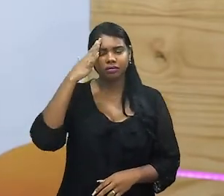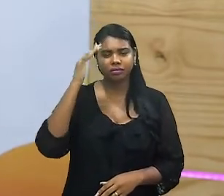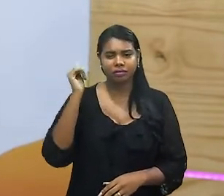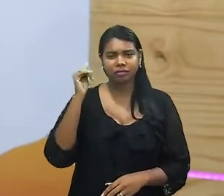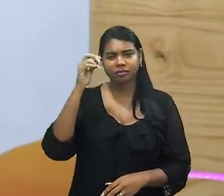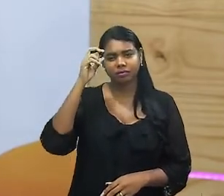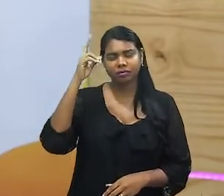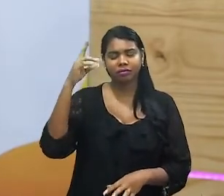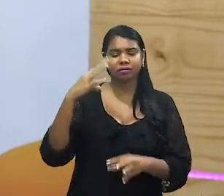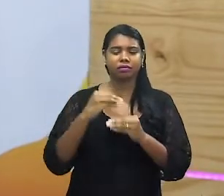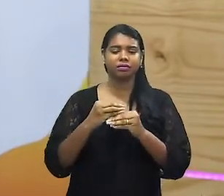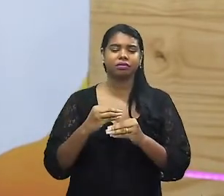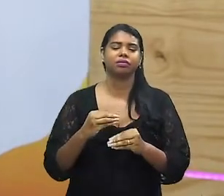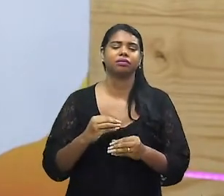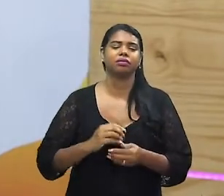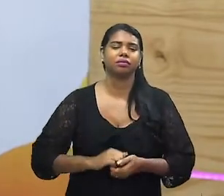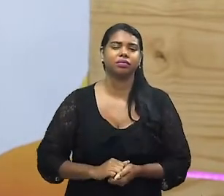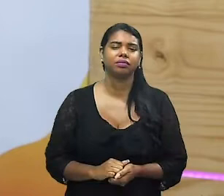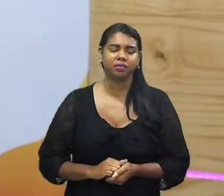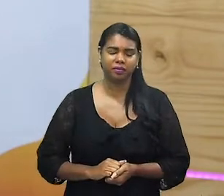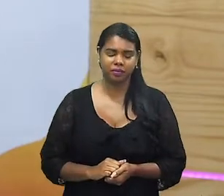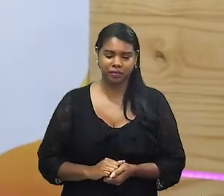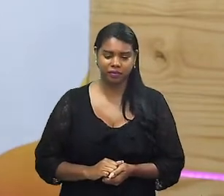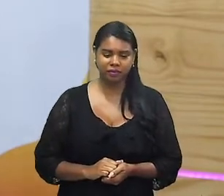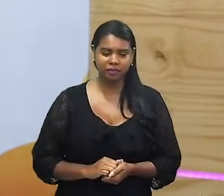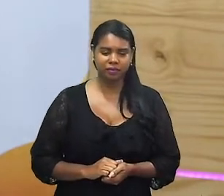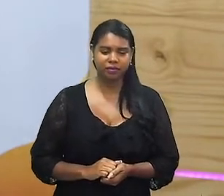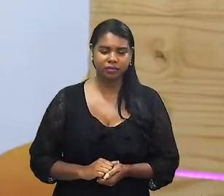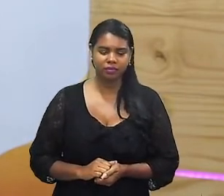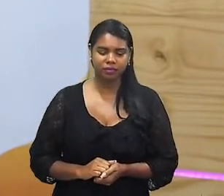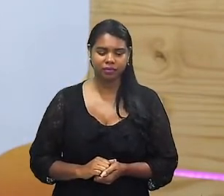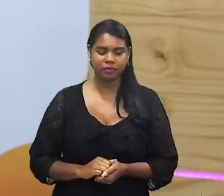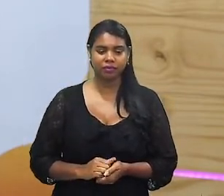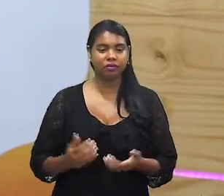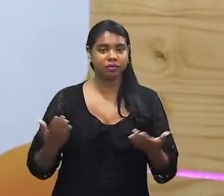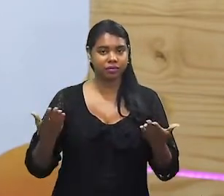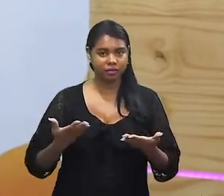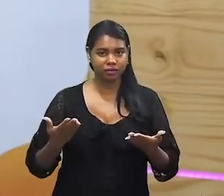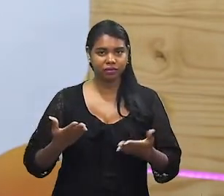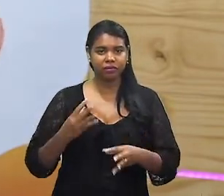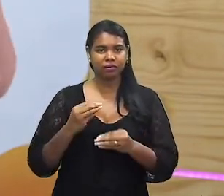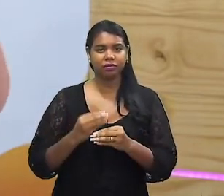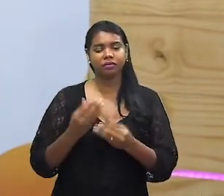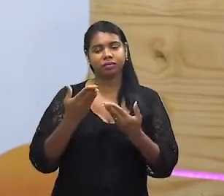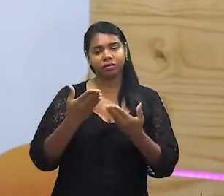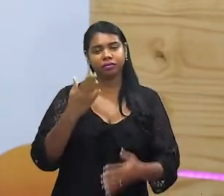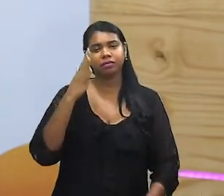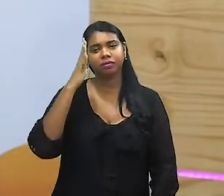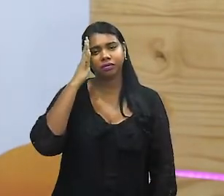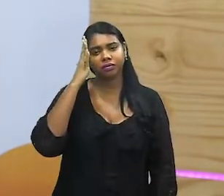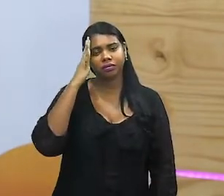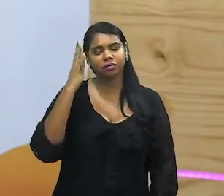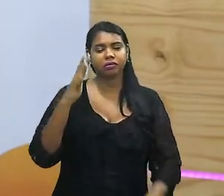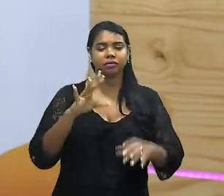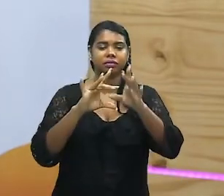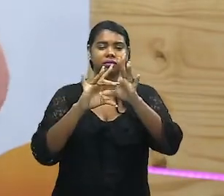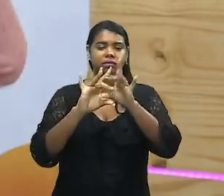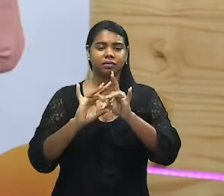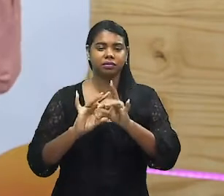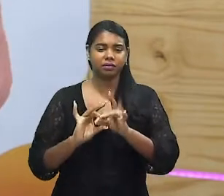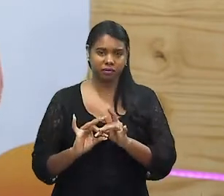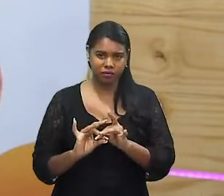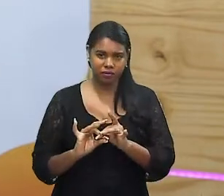sabedoria e autonomia. Então, é justamente para vocês entenderem esse contexto grande,